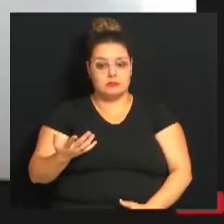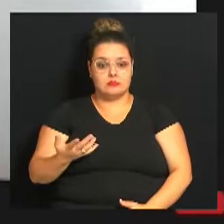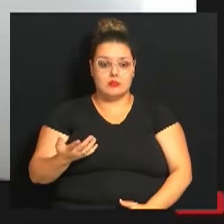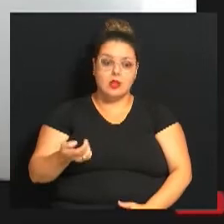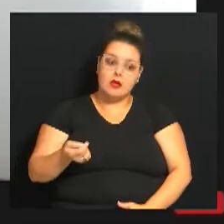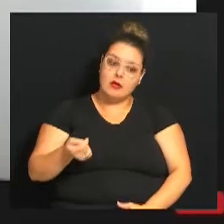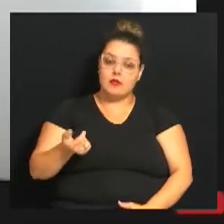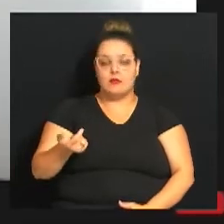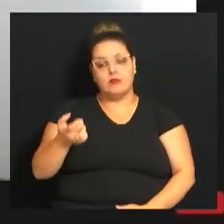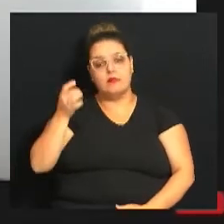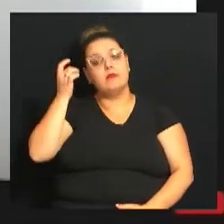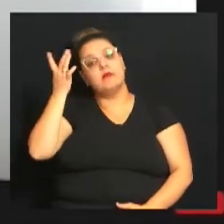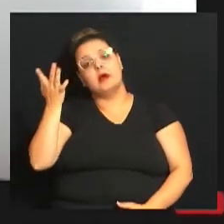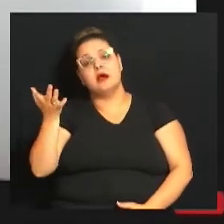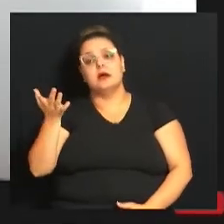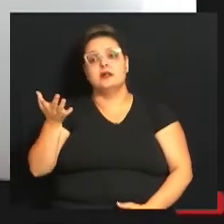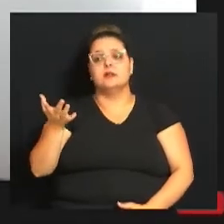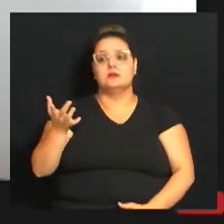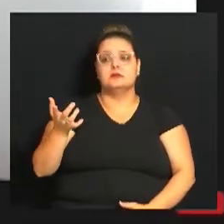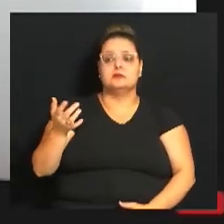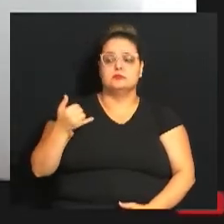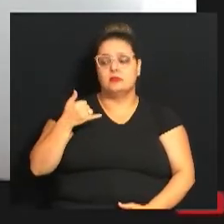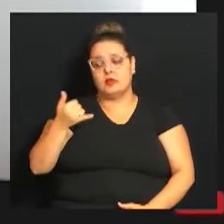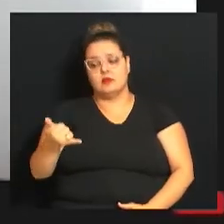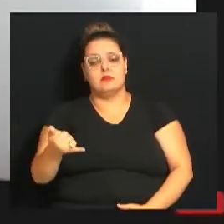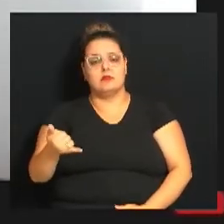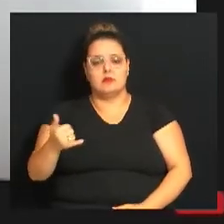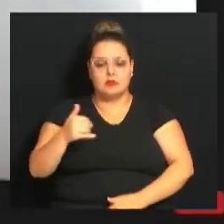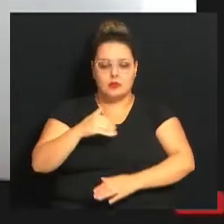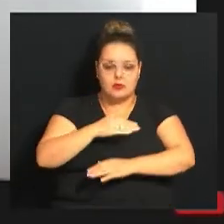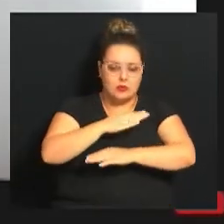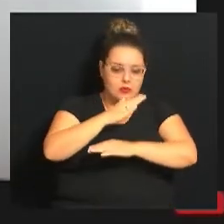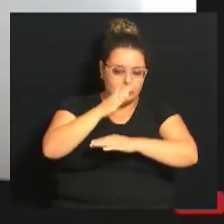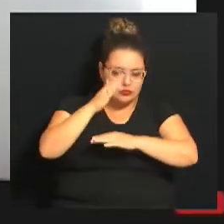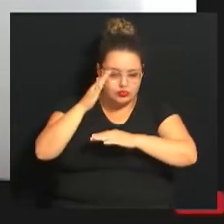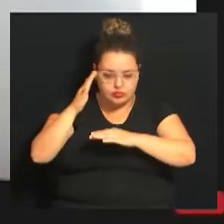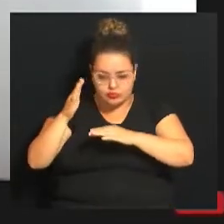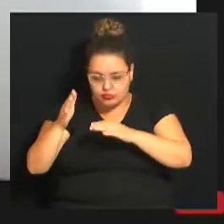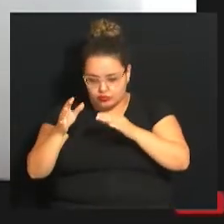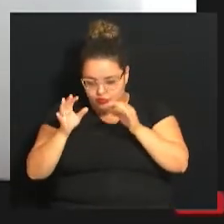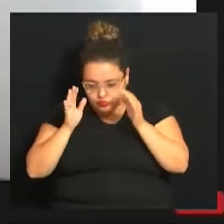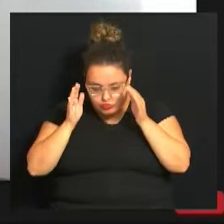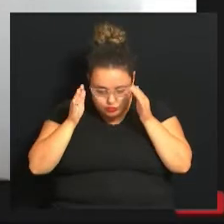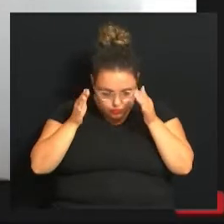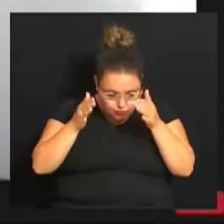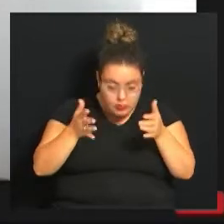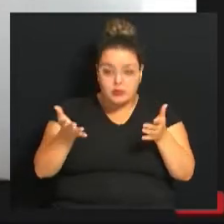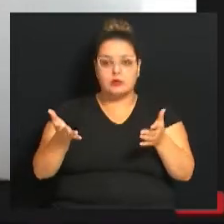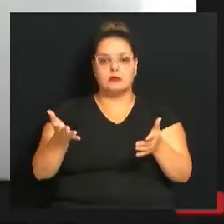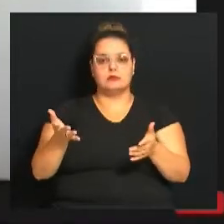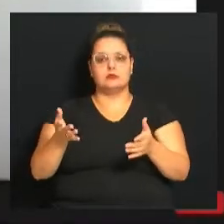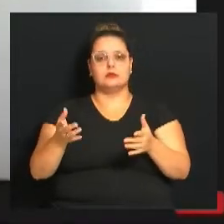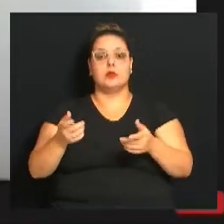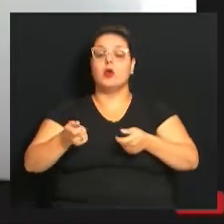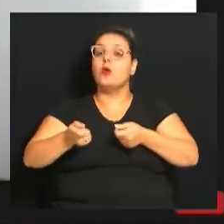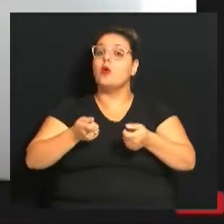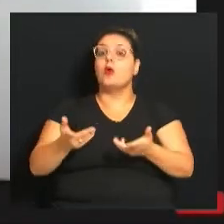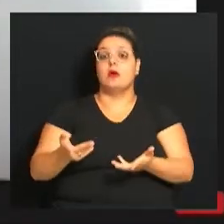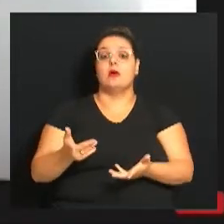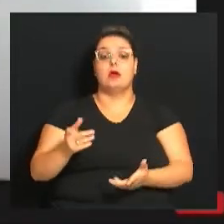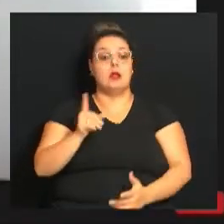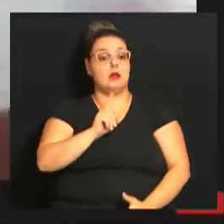o pai dar uma telinha que a criança vai ficar lá o dia inteiro. Acho que a gente tem que se policiar para não, porque por mais